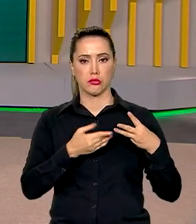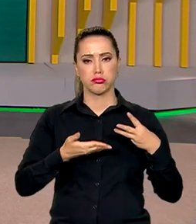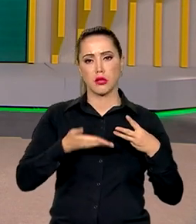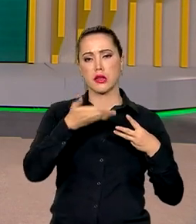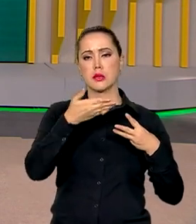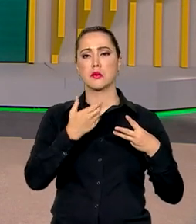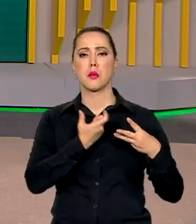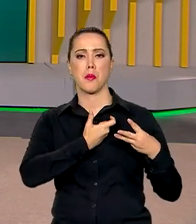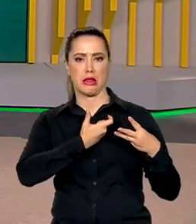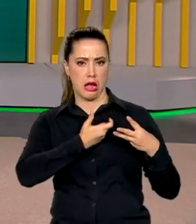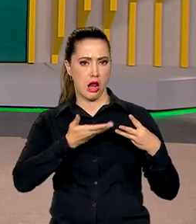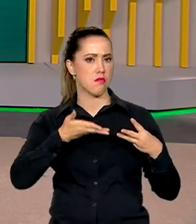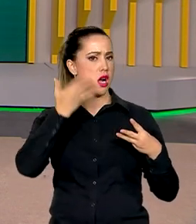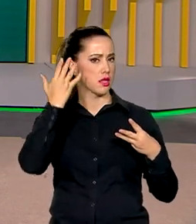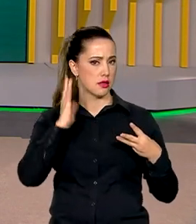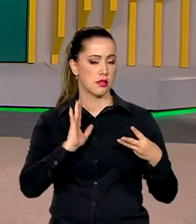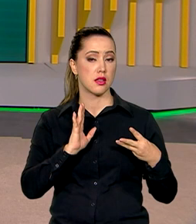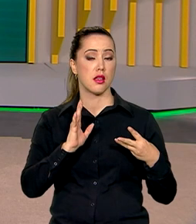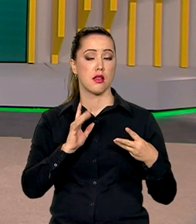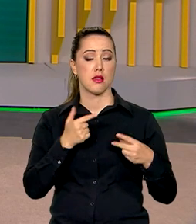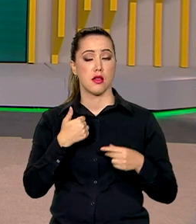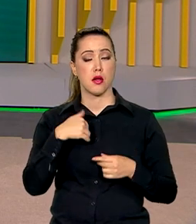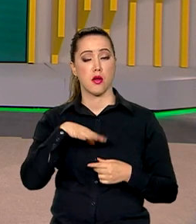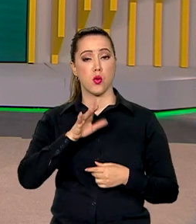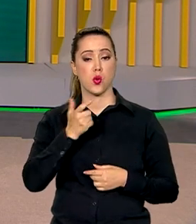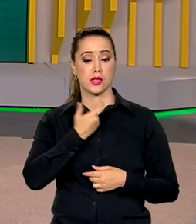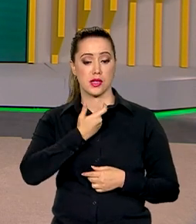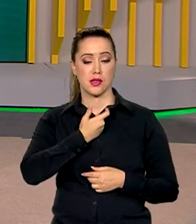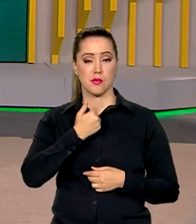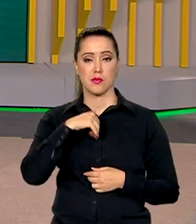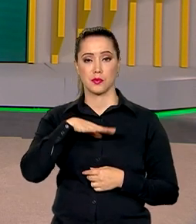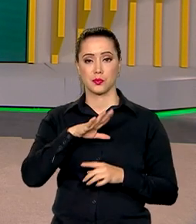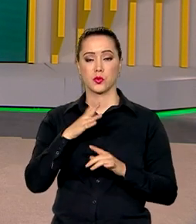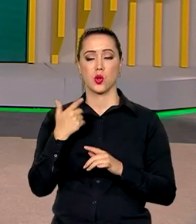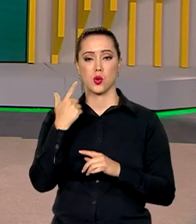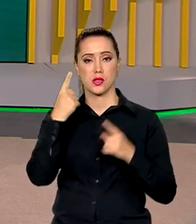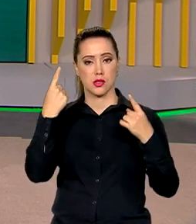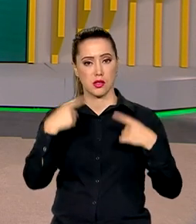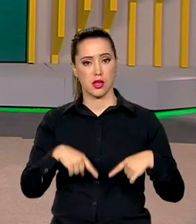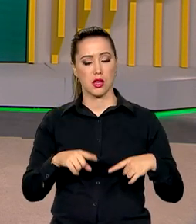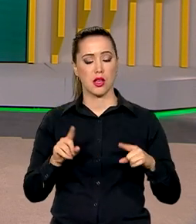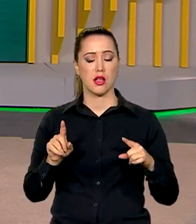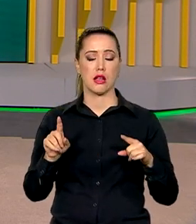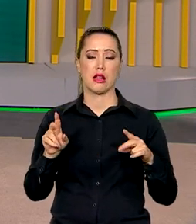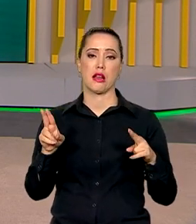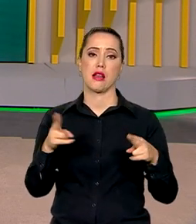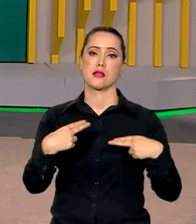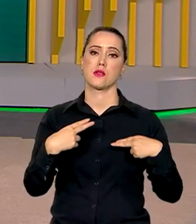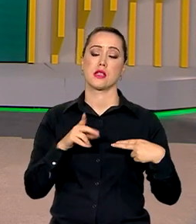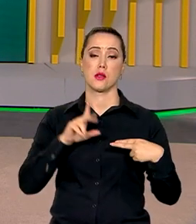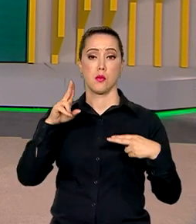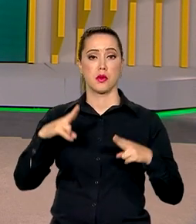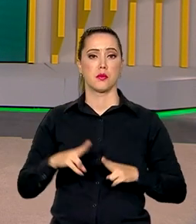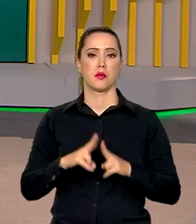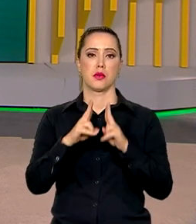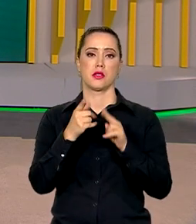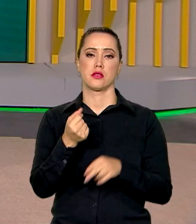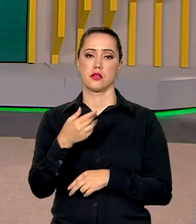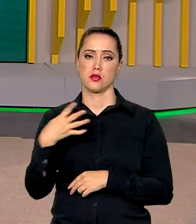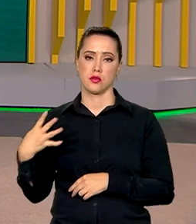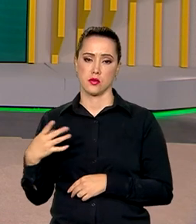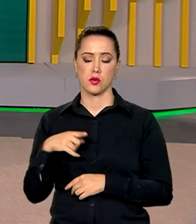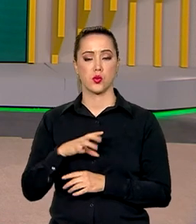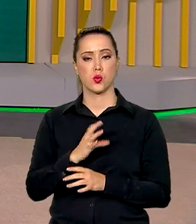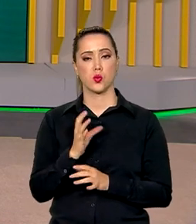medalhas e alcançar índices classificatórios para os jogos olímpicos de Paris em 2024 e grande parte dos